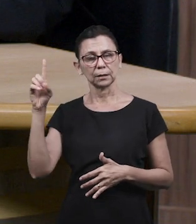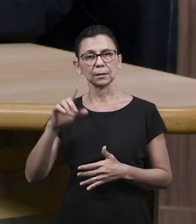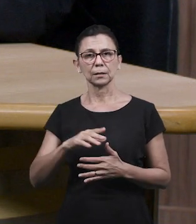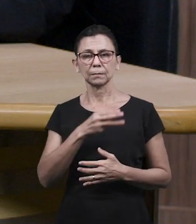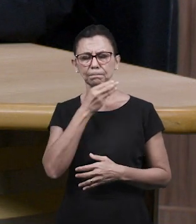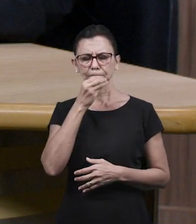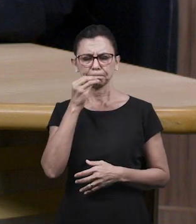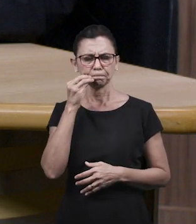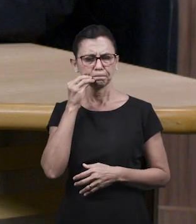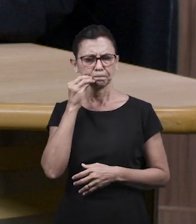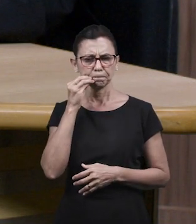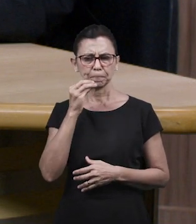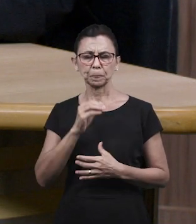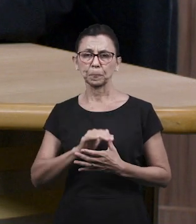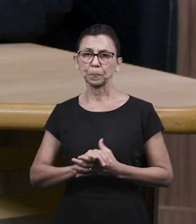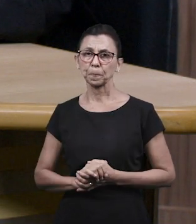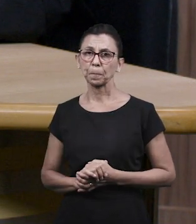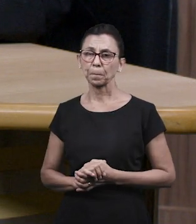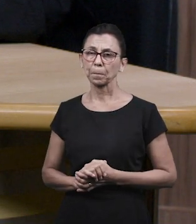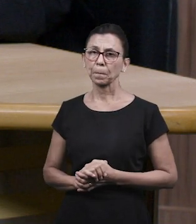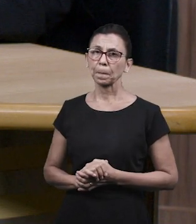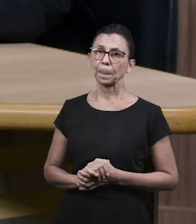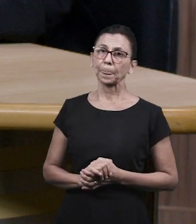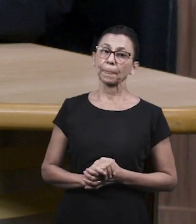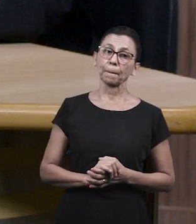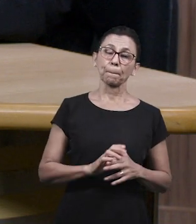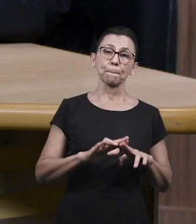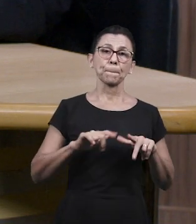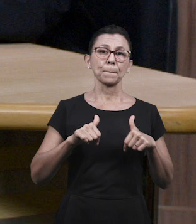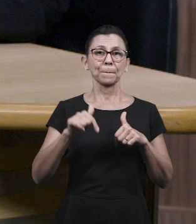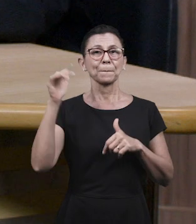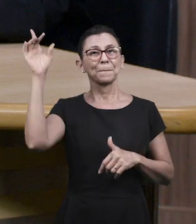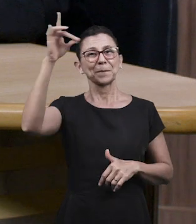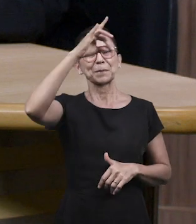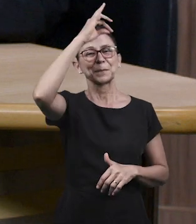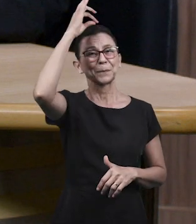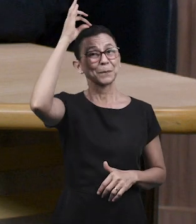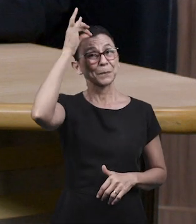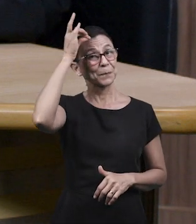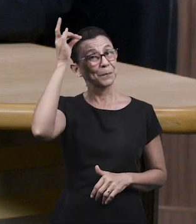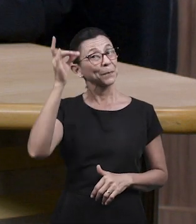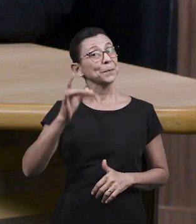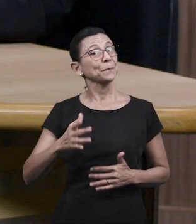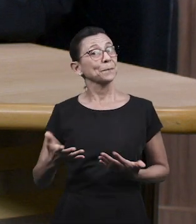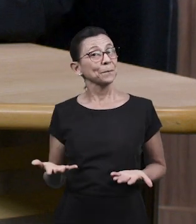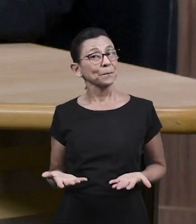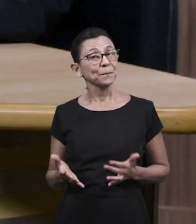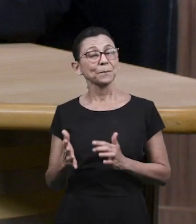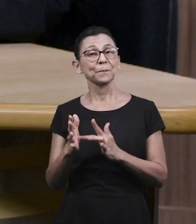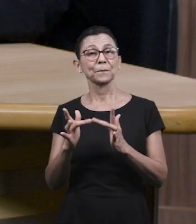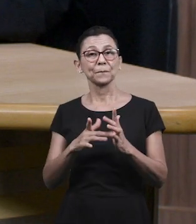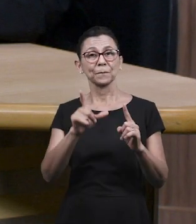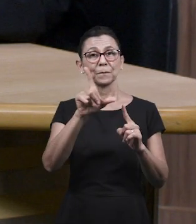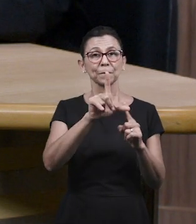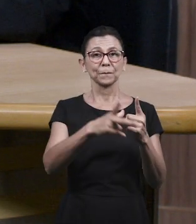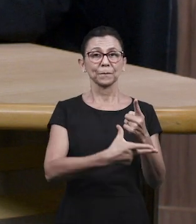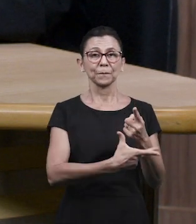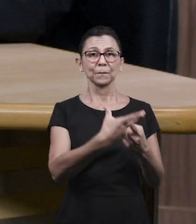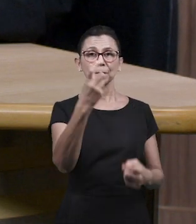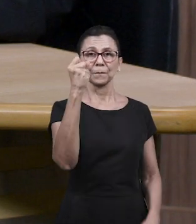e ali, pela operação do Espírito Santo, porque ele já estava preparado para isso, ele venceu o